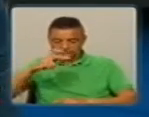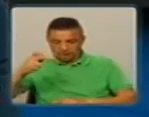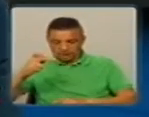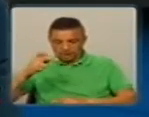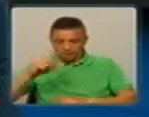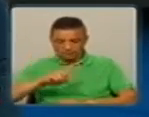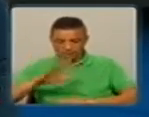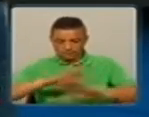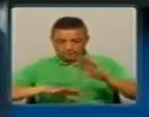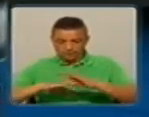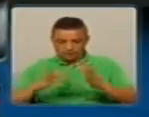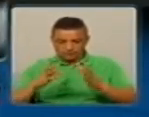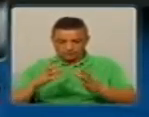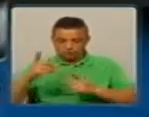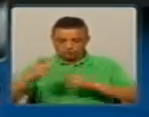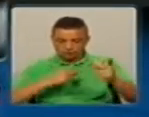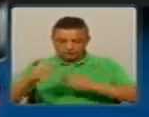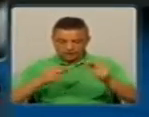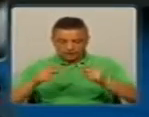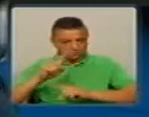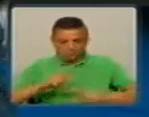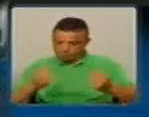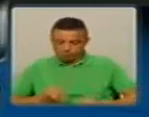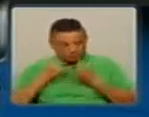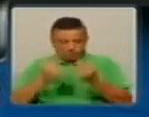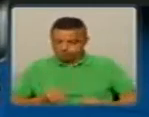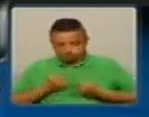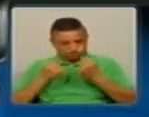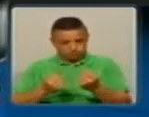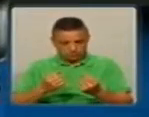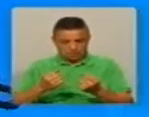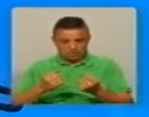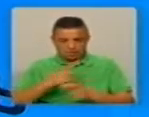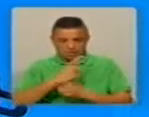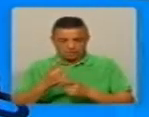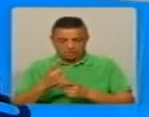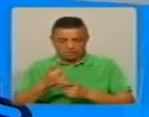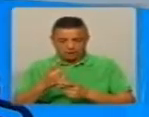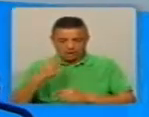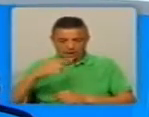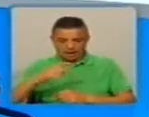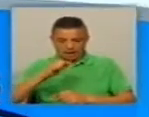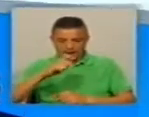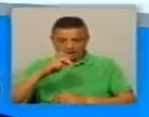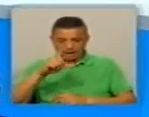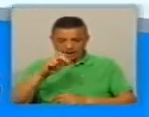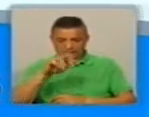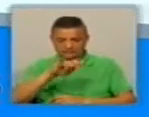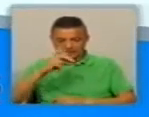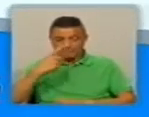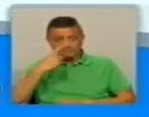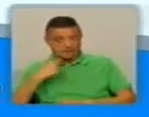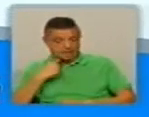conseguir fabricar estrelas. Por pouco, mas de facto não tem essa massa suficiente. É, portanto, o caso de uma galáxia anã falhada.